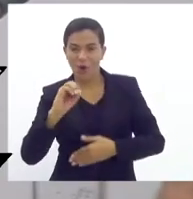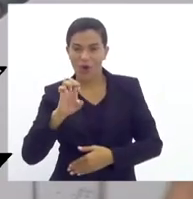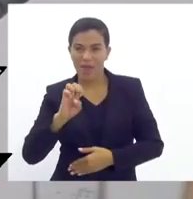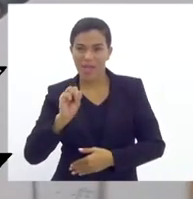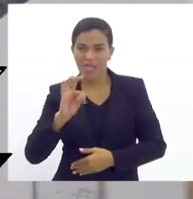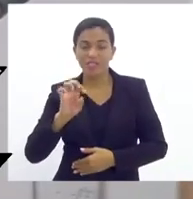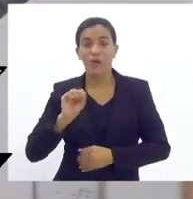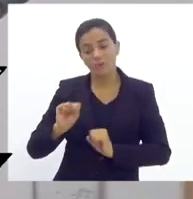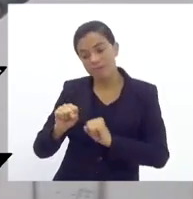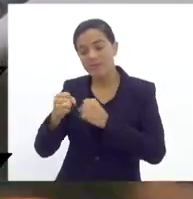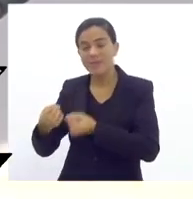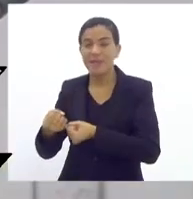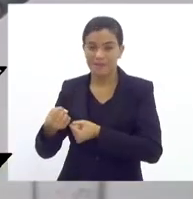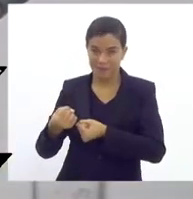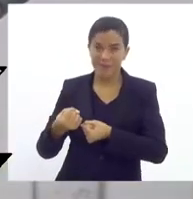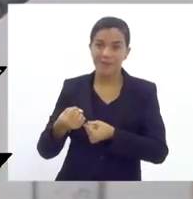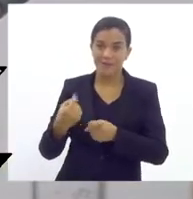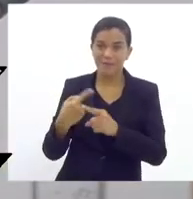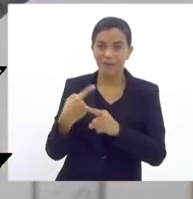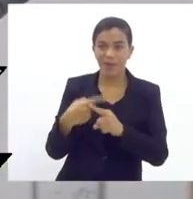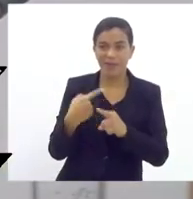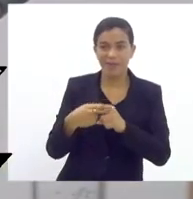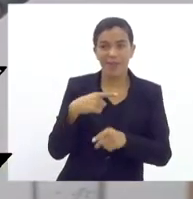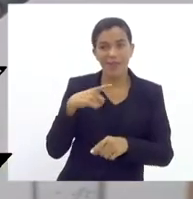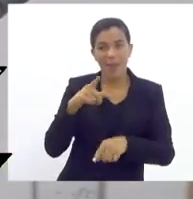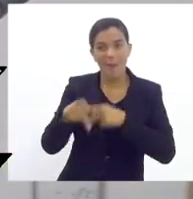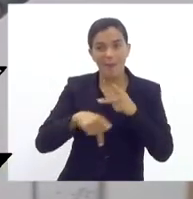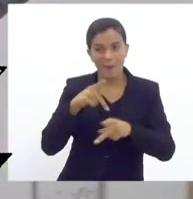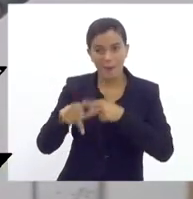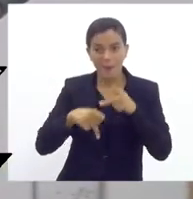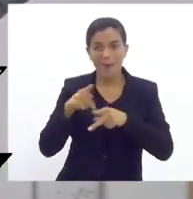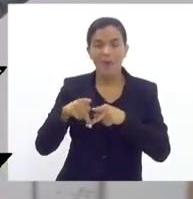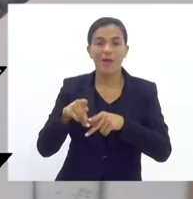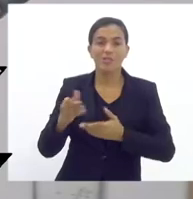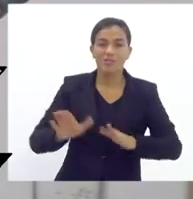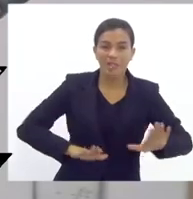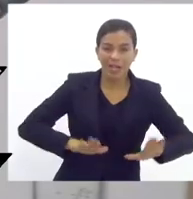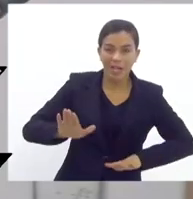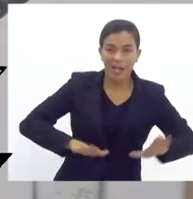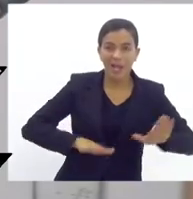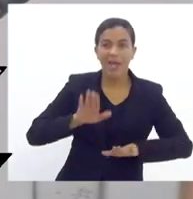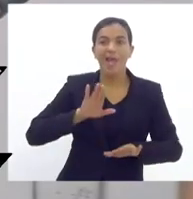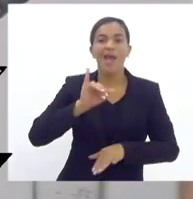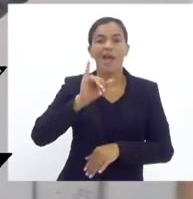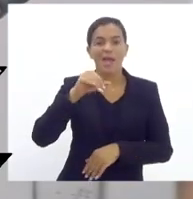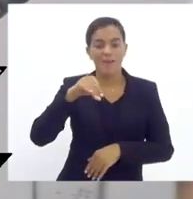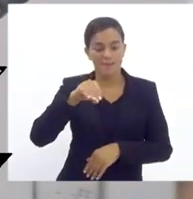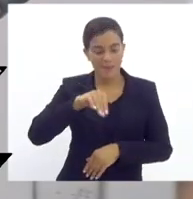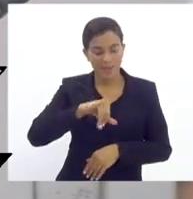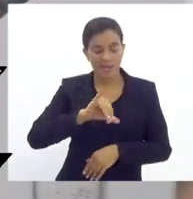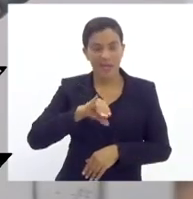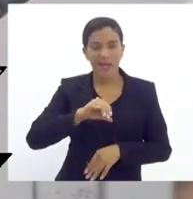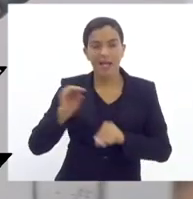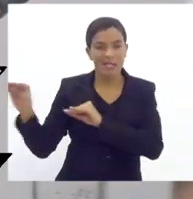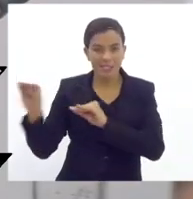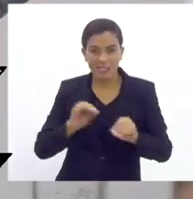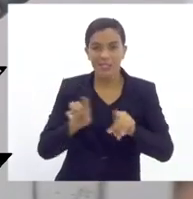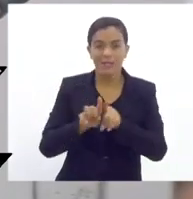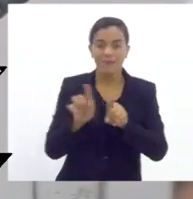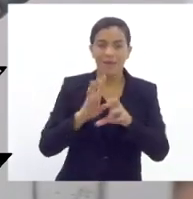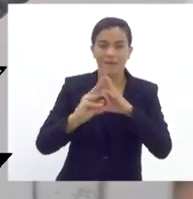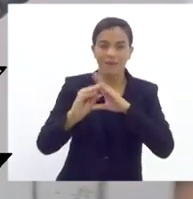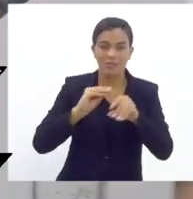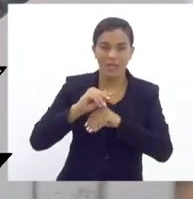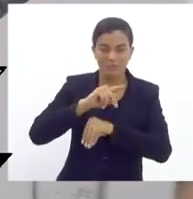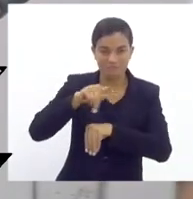que é defender Imigrante porque tem maioria da população da zona oeste de Jacarepaguá são imigrantes que refugiados então mais uma vez